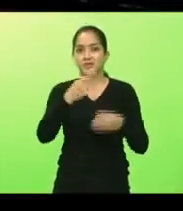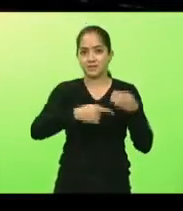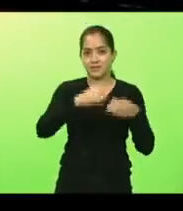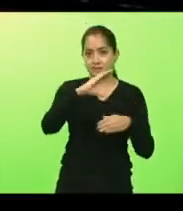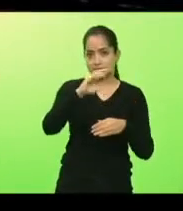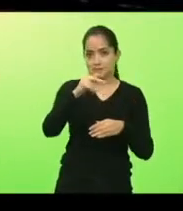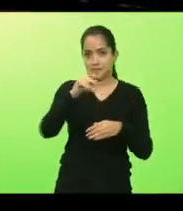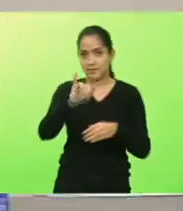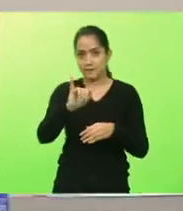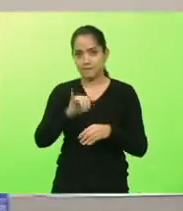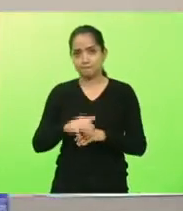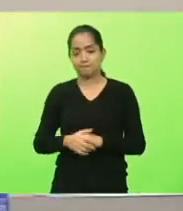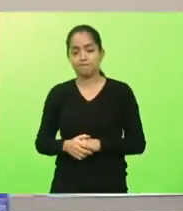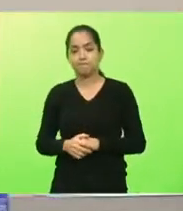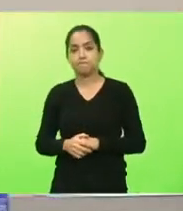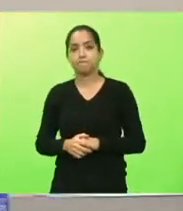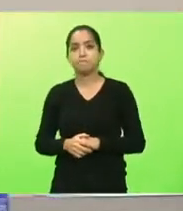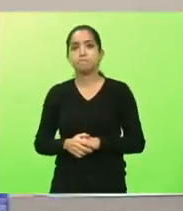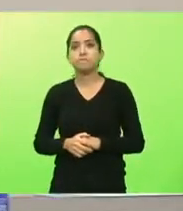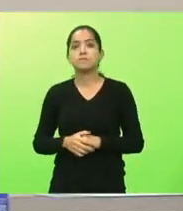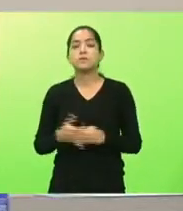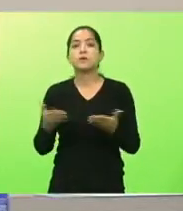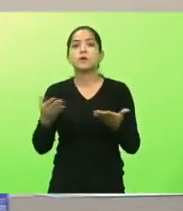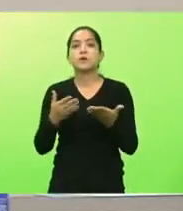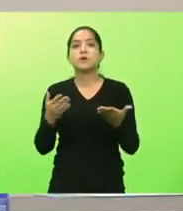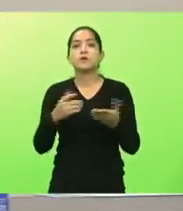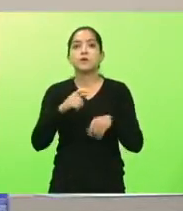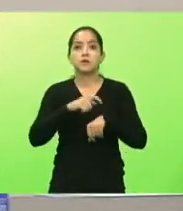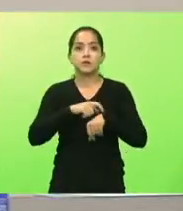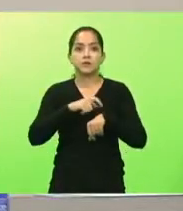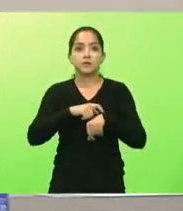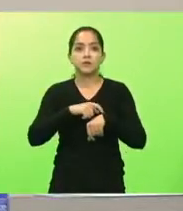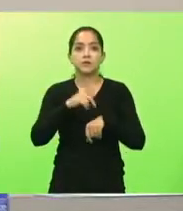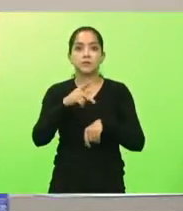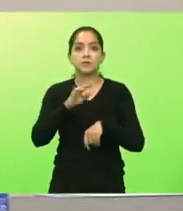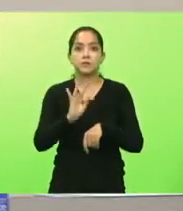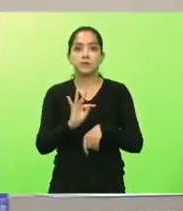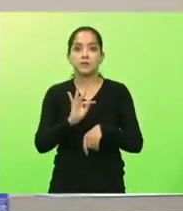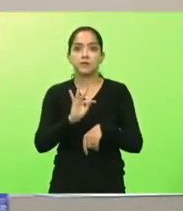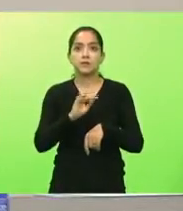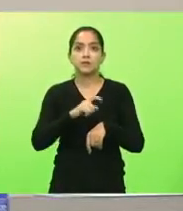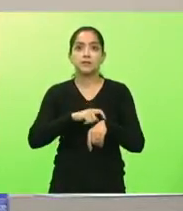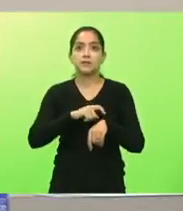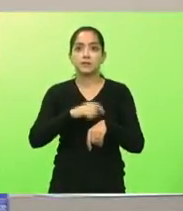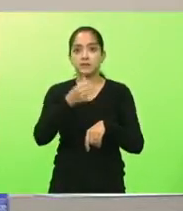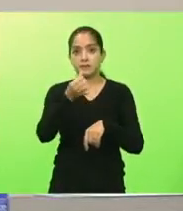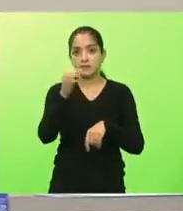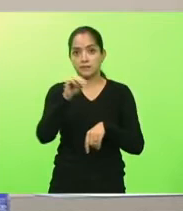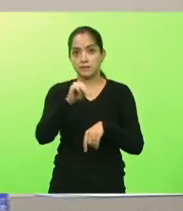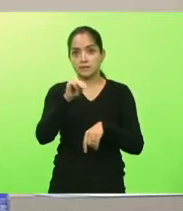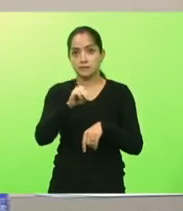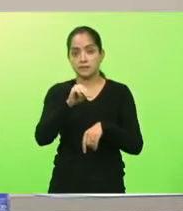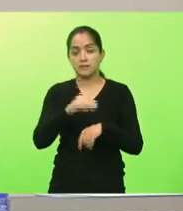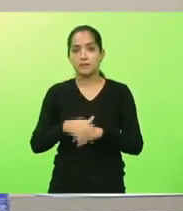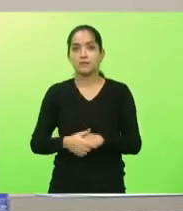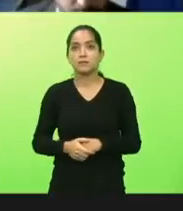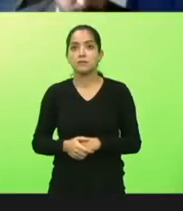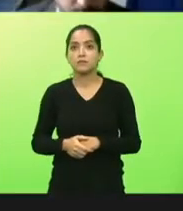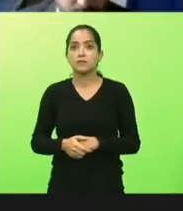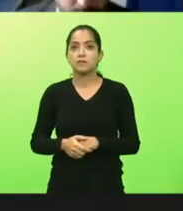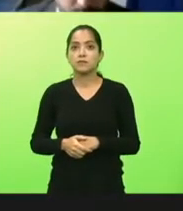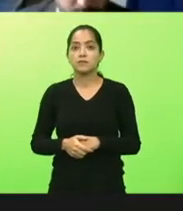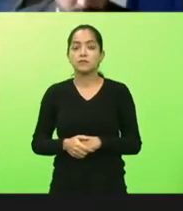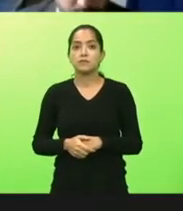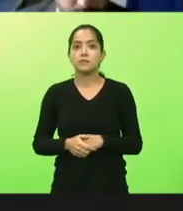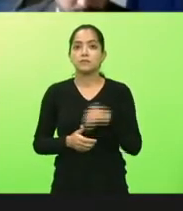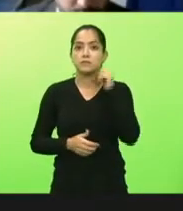obrigado. Próximo horário pertence ao Partido dos Trabalhadores, pelo tempo de 6 minutos. Sou eu, presidente